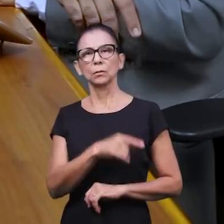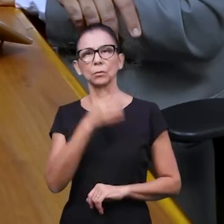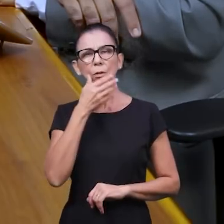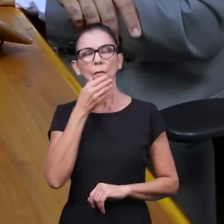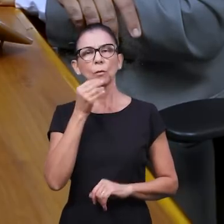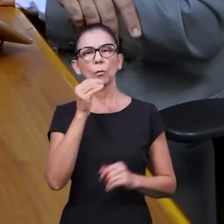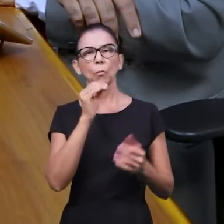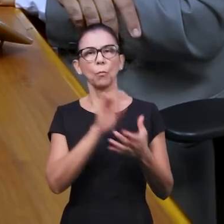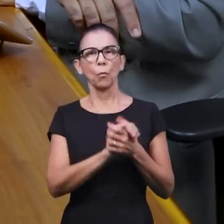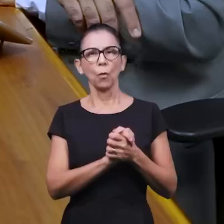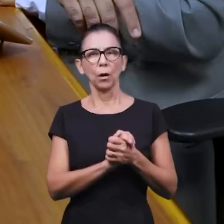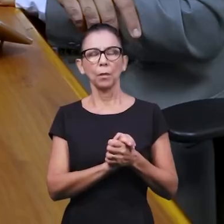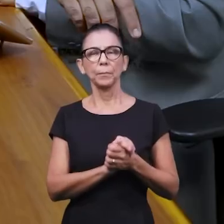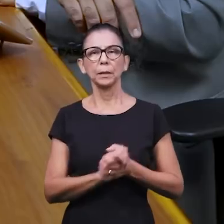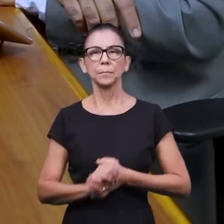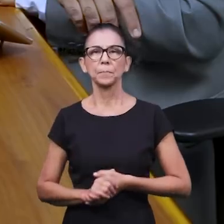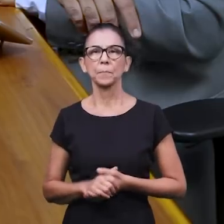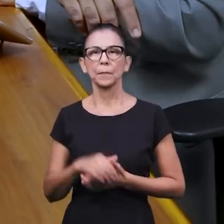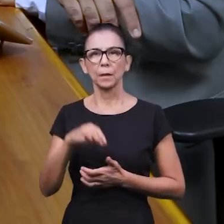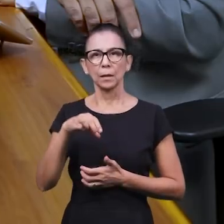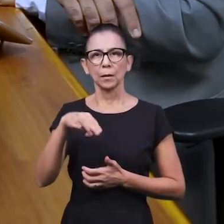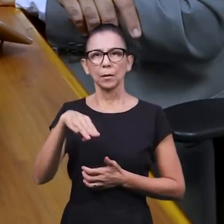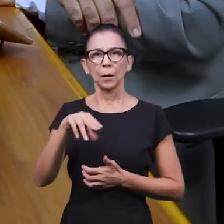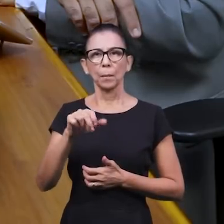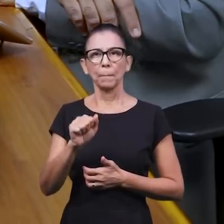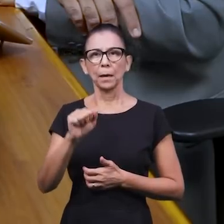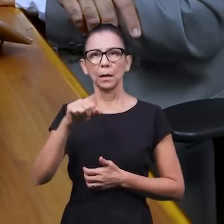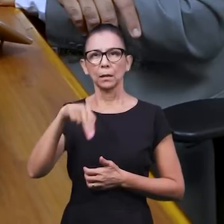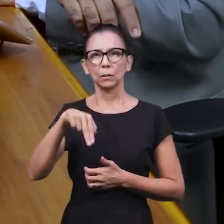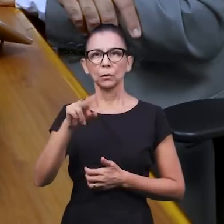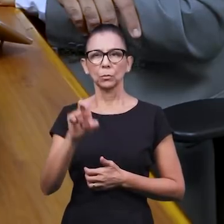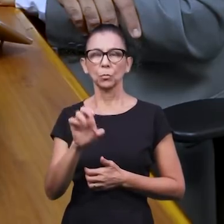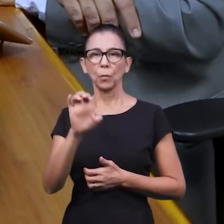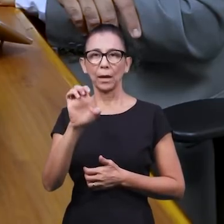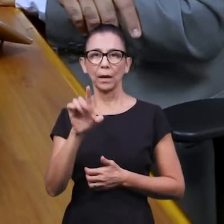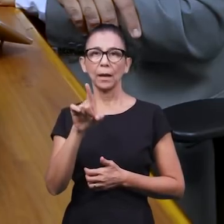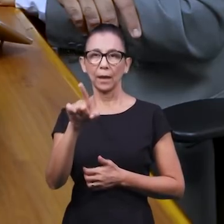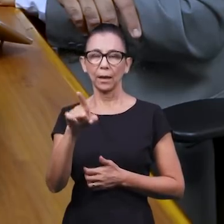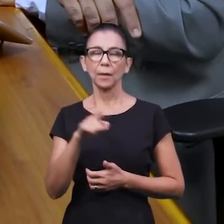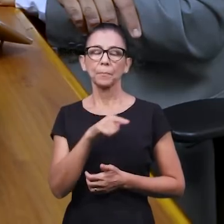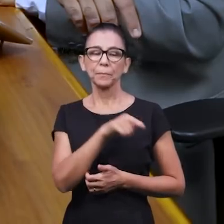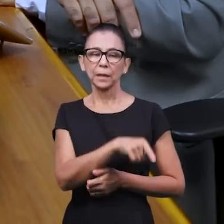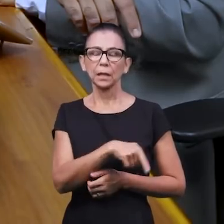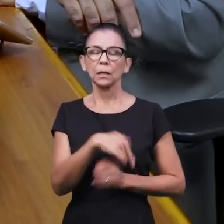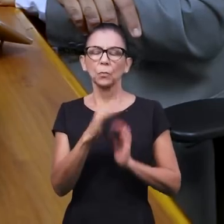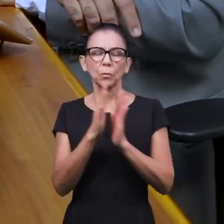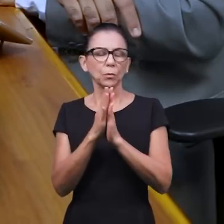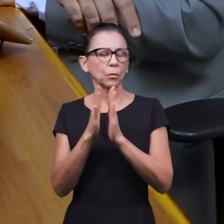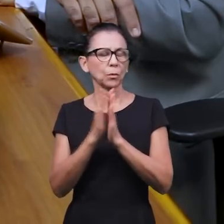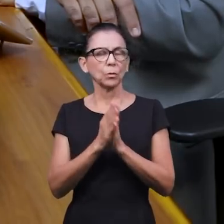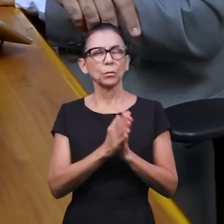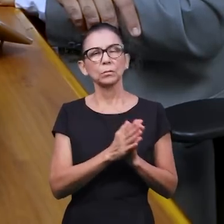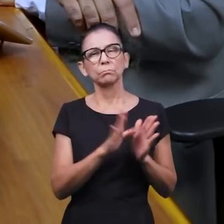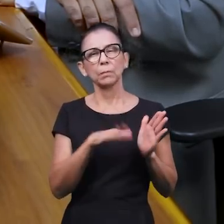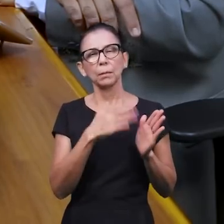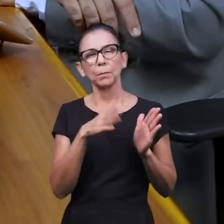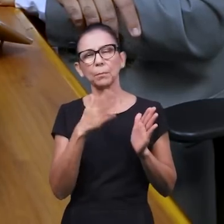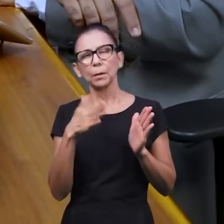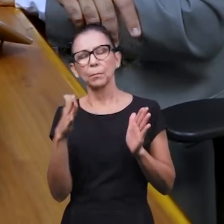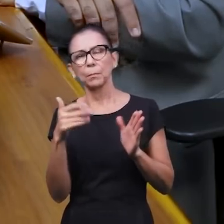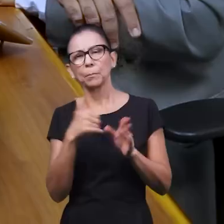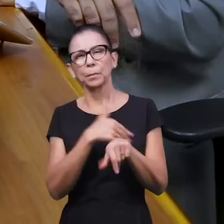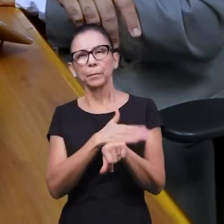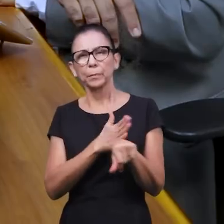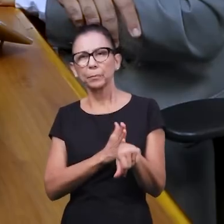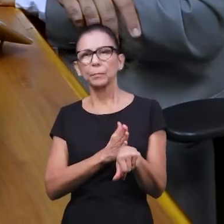disse, Manoé, né? Que alguns textos é Manoá. Manoé orou instantemente ao Senhor. O que é orar instantemente? É o tempo todo. O tempo